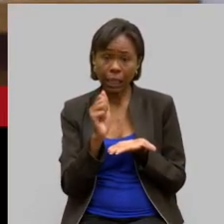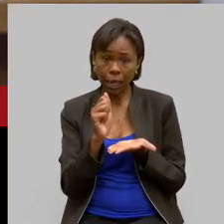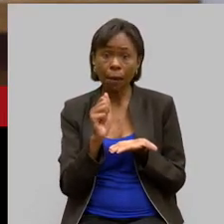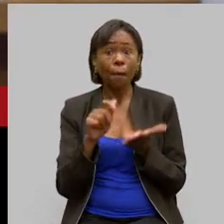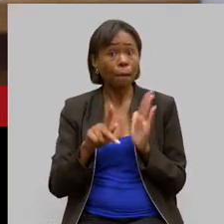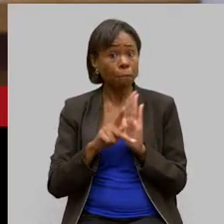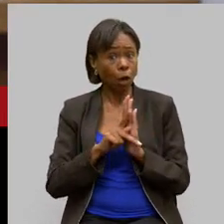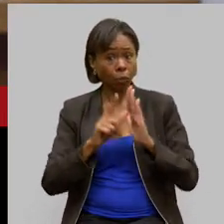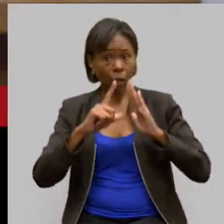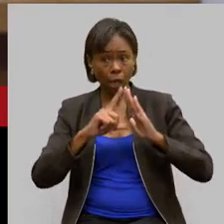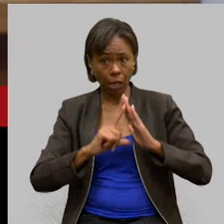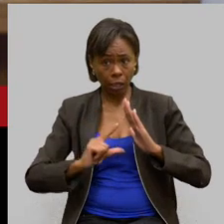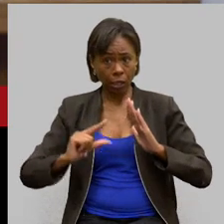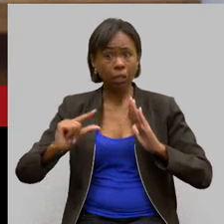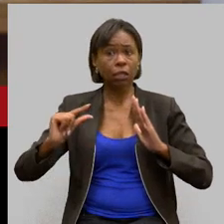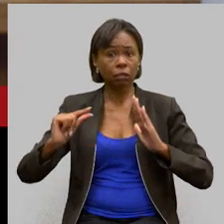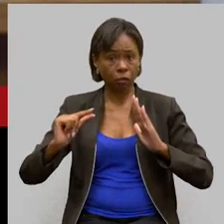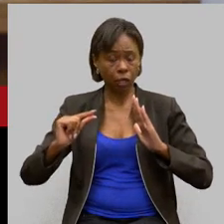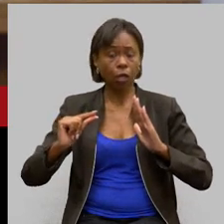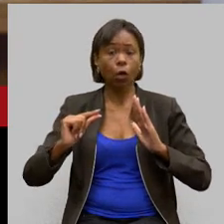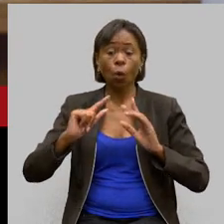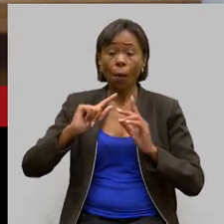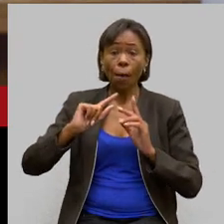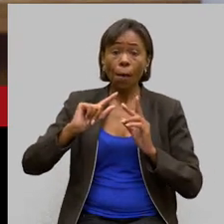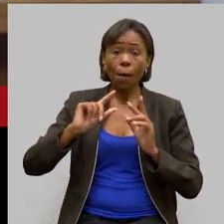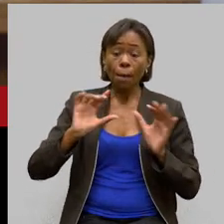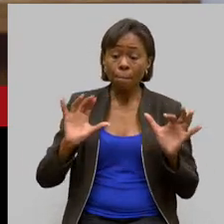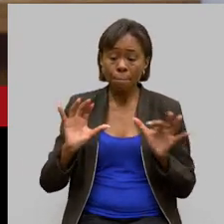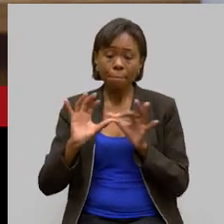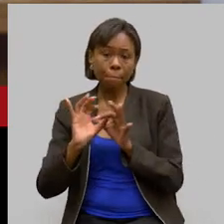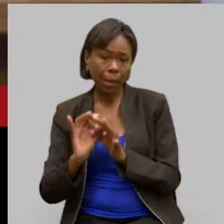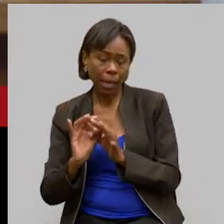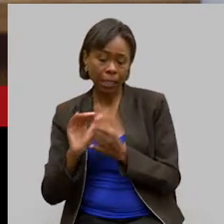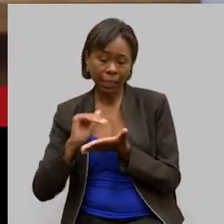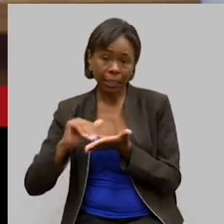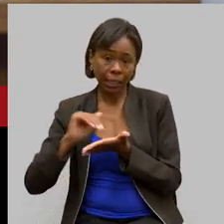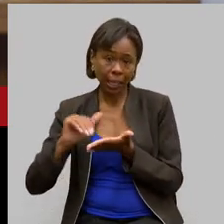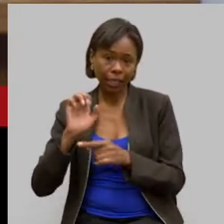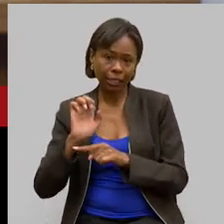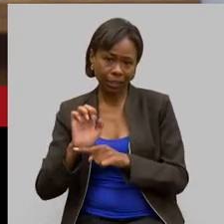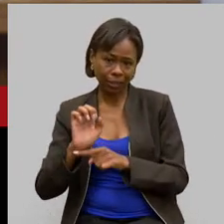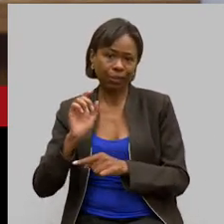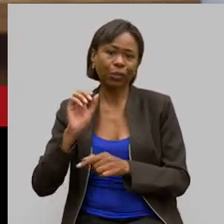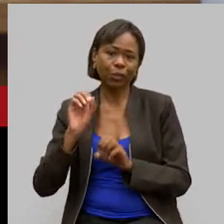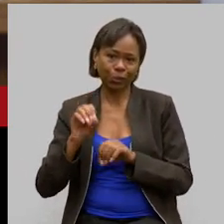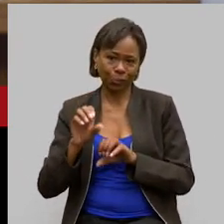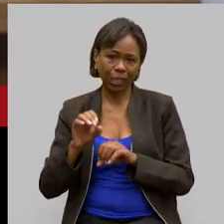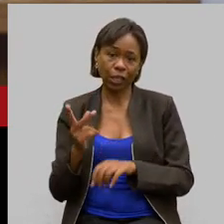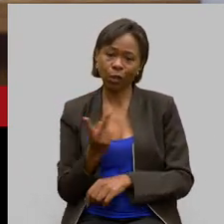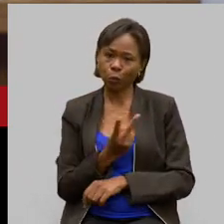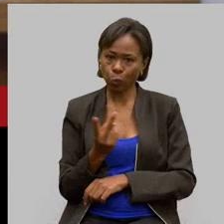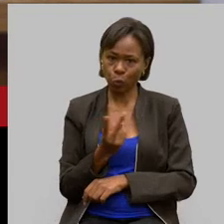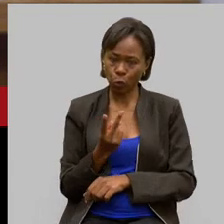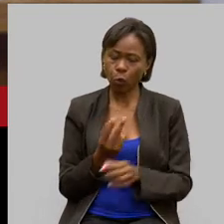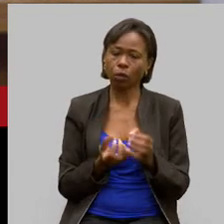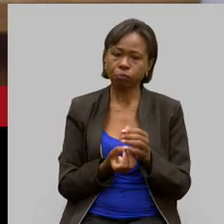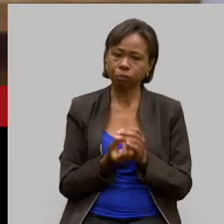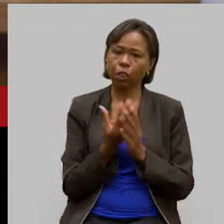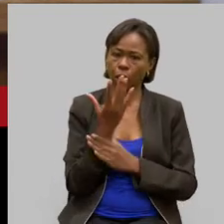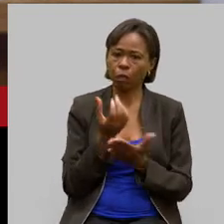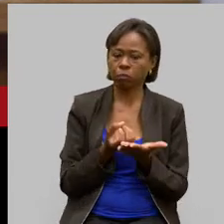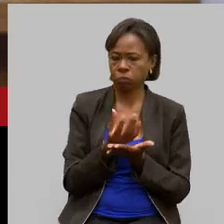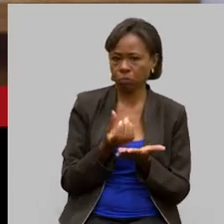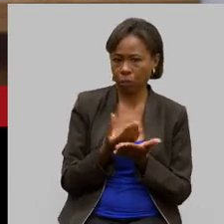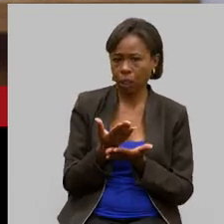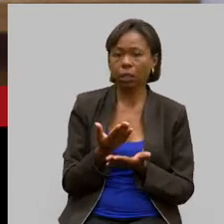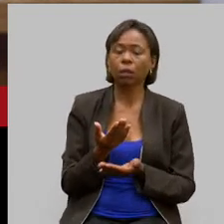é uma cartilha da casa civil com a Secretaria Estadual de Educação que está aí nós estamos aí articulando com a